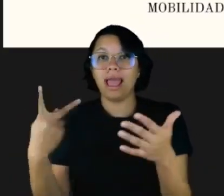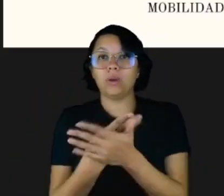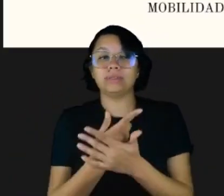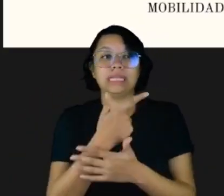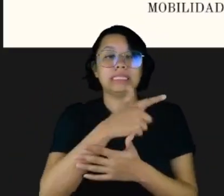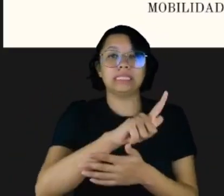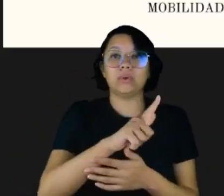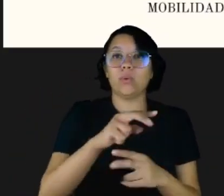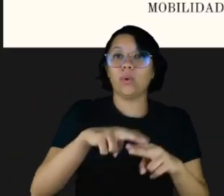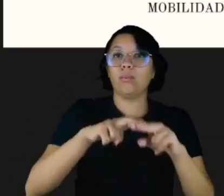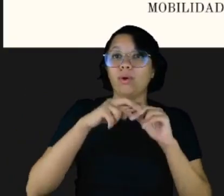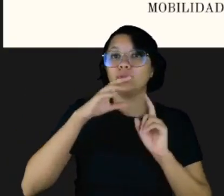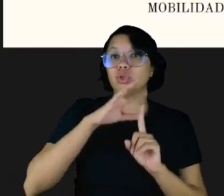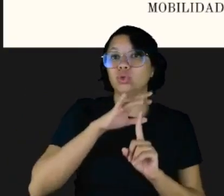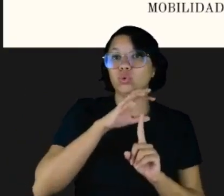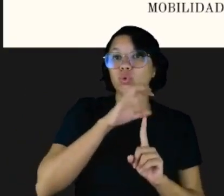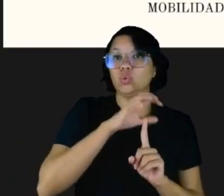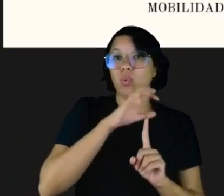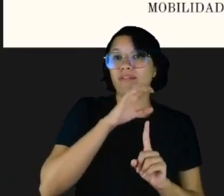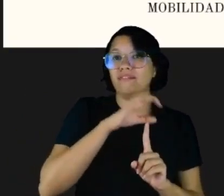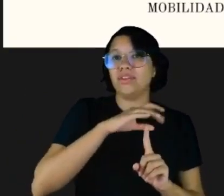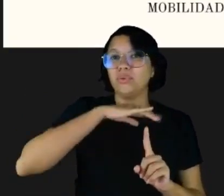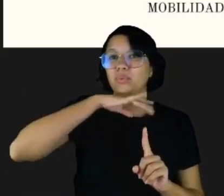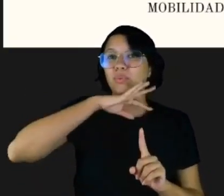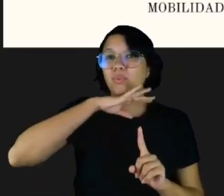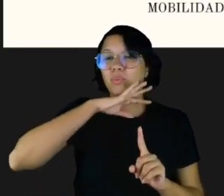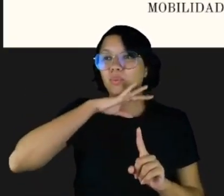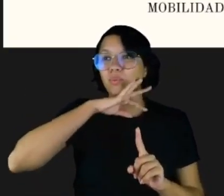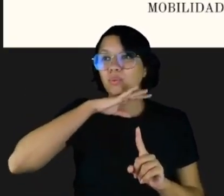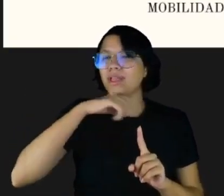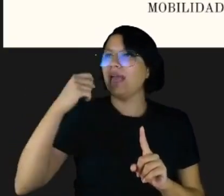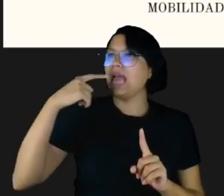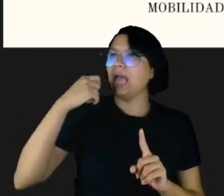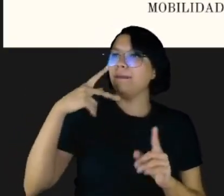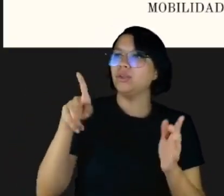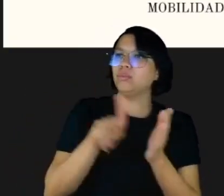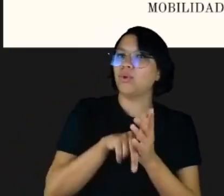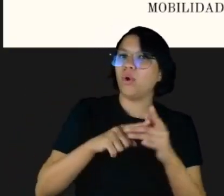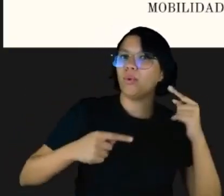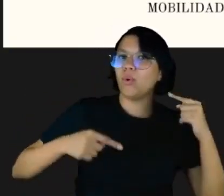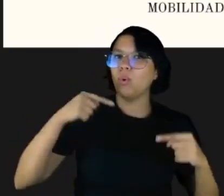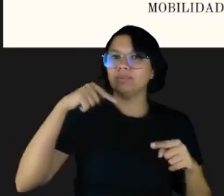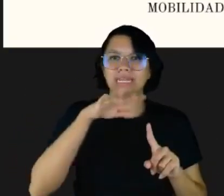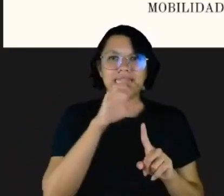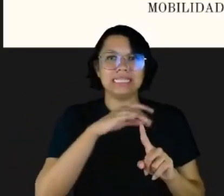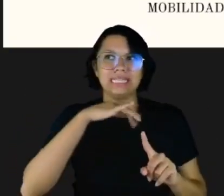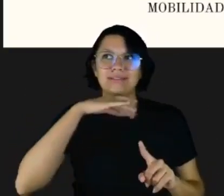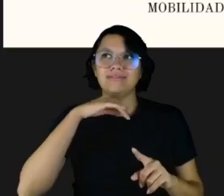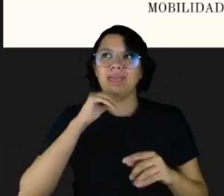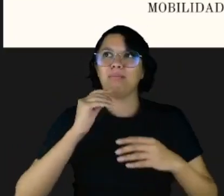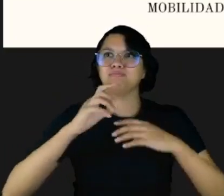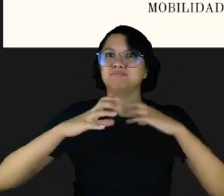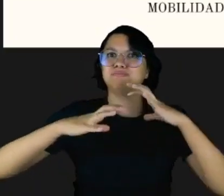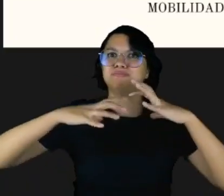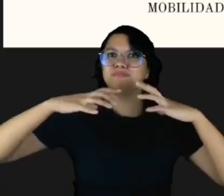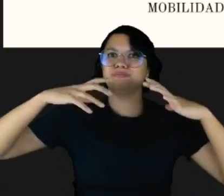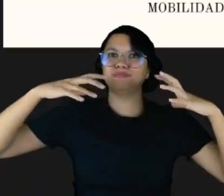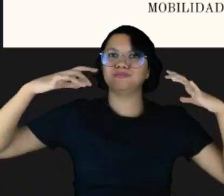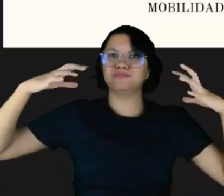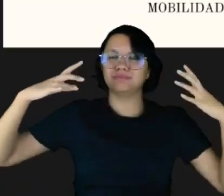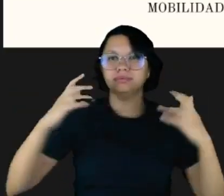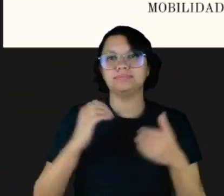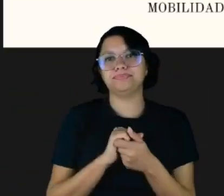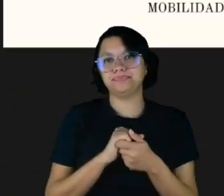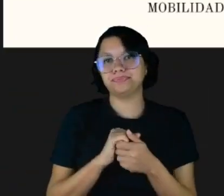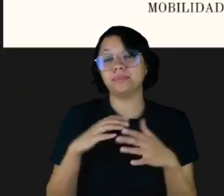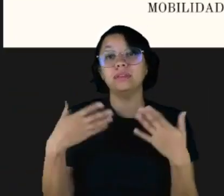efeito colateral. Aí você vai tomar um remédio para combater aquele efeito colateral. Então o negócio vai virando uma bola de neve. Então,